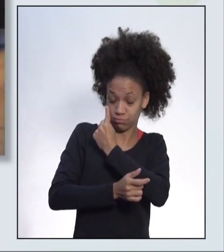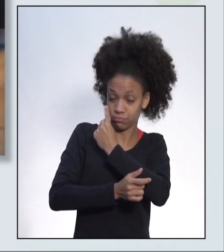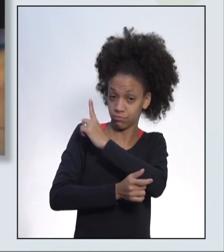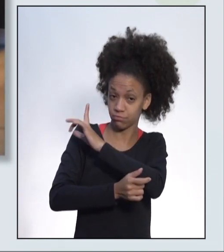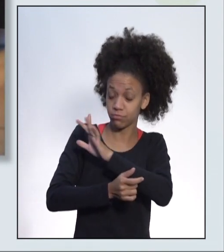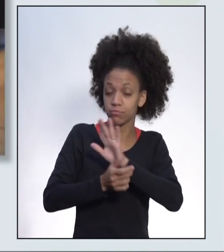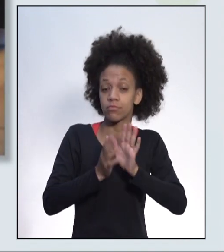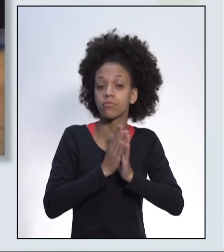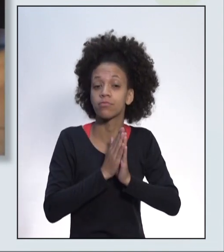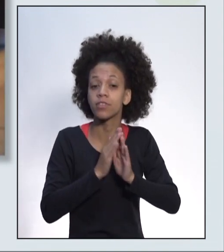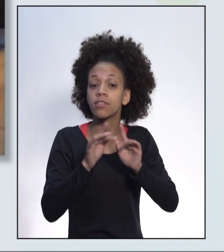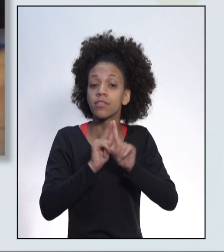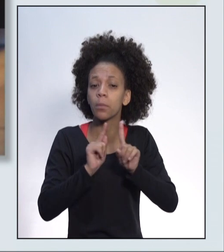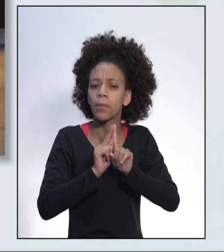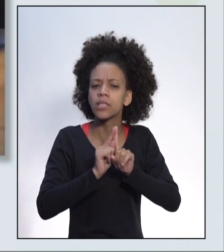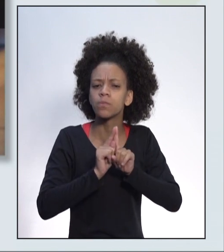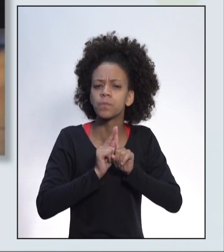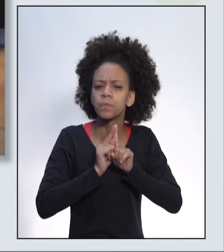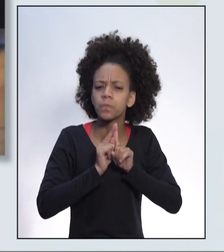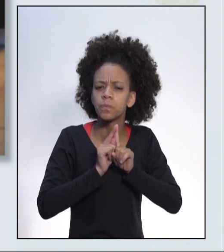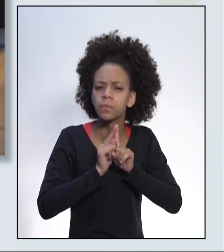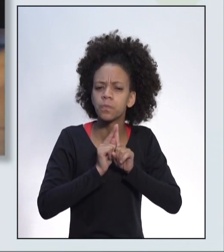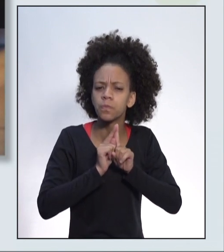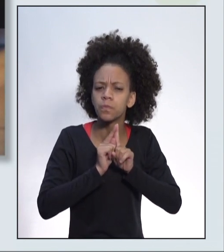E aqui